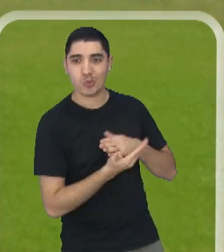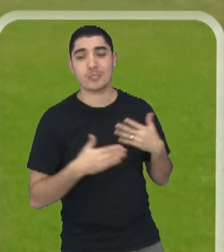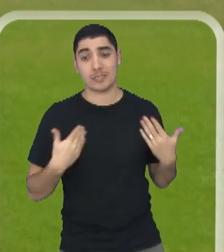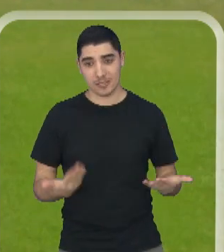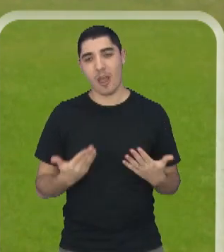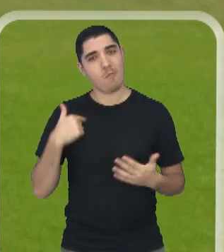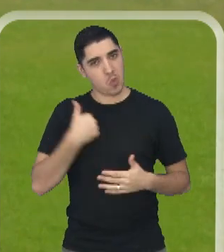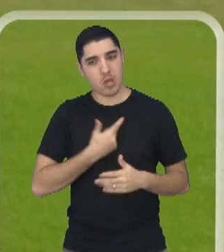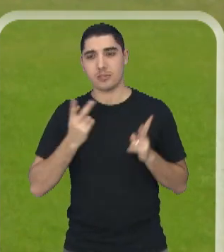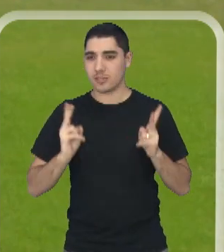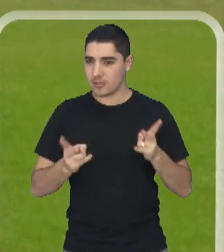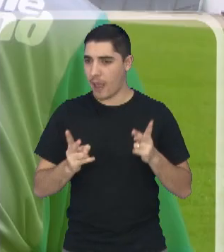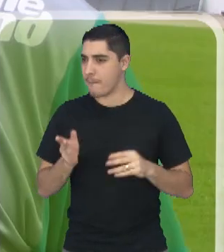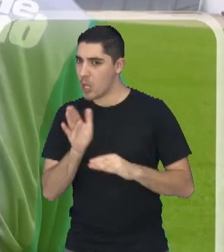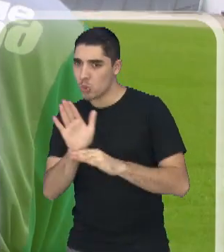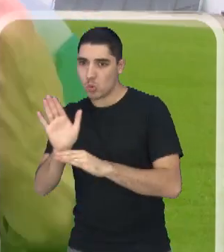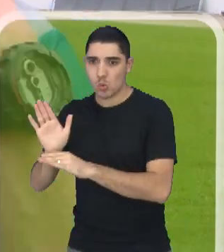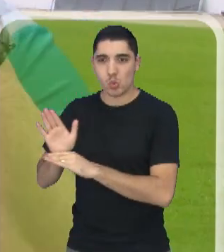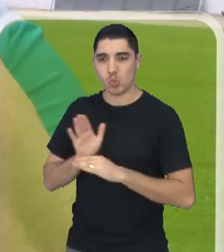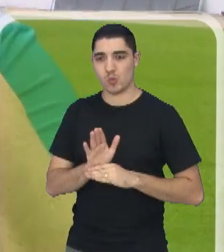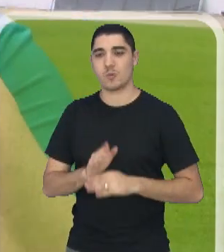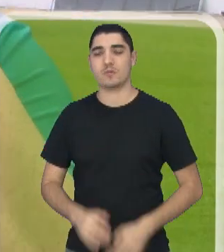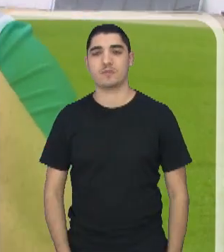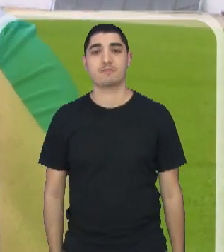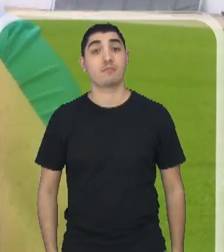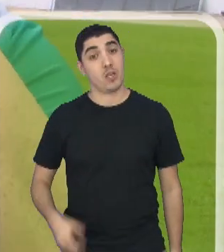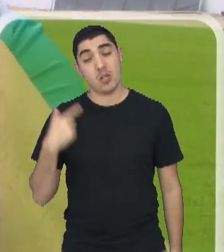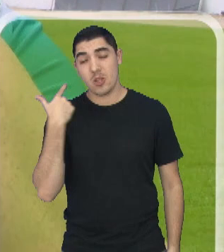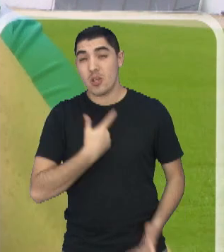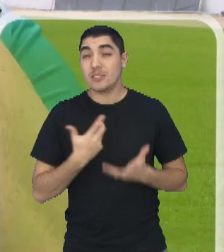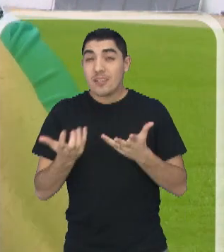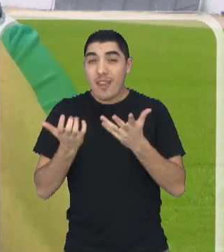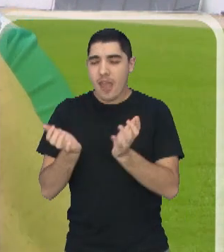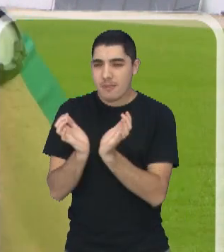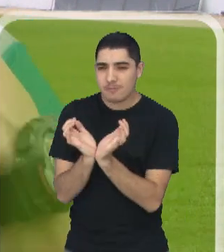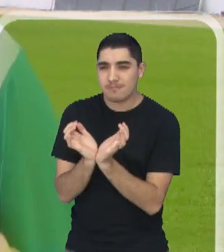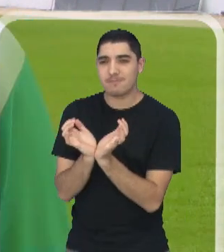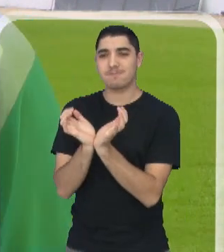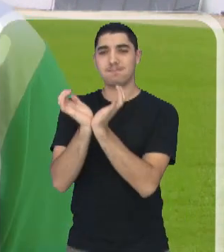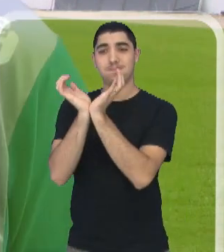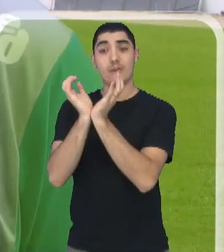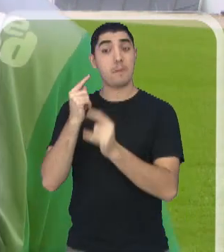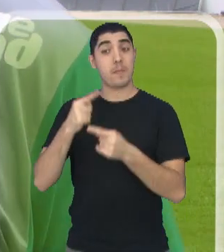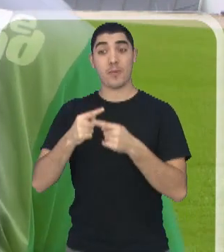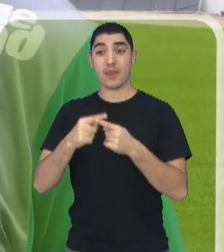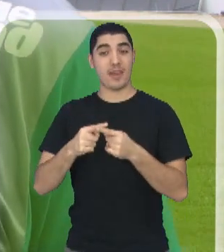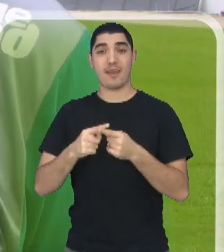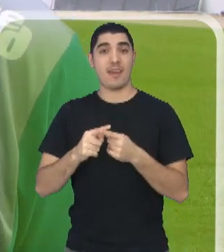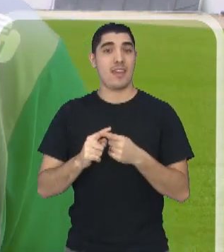que a gente tem feito, é assim que a gente tem pensado. Mas a gente quer o título, até por tudo que aconteceu, né?